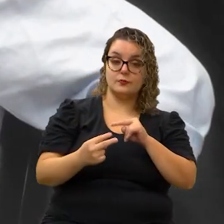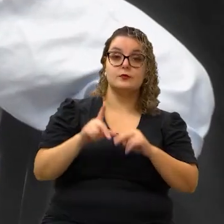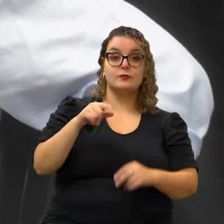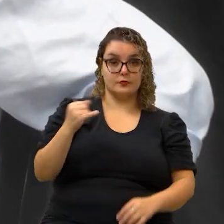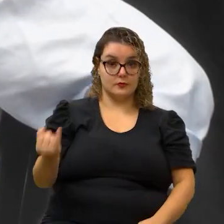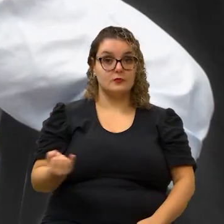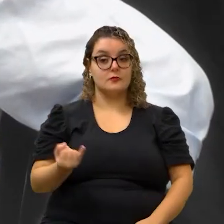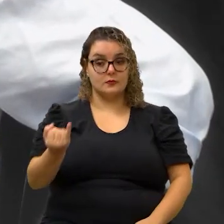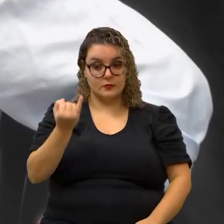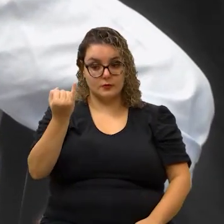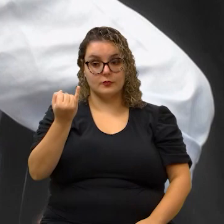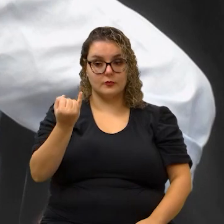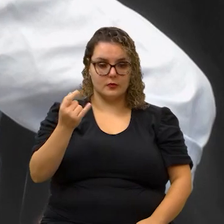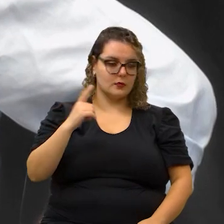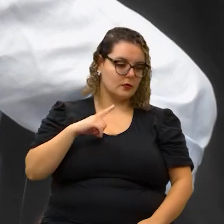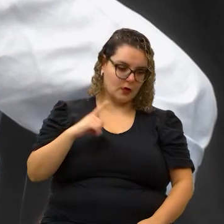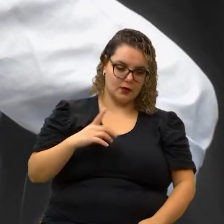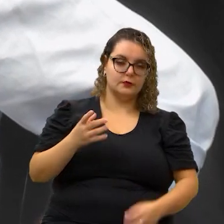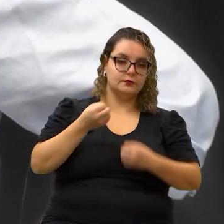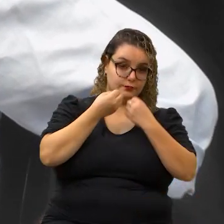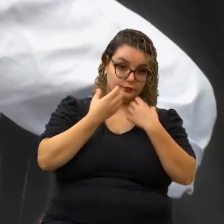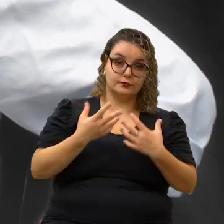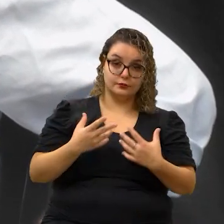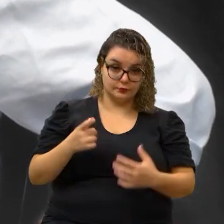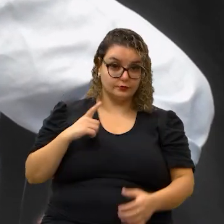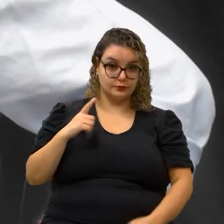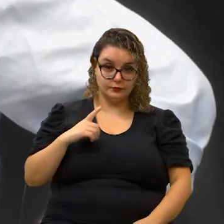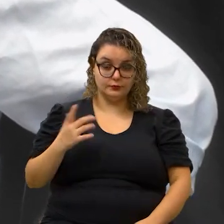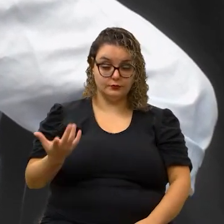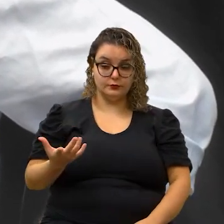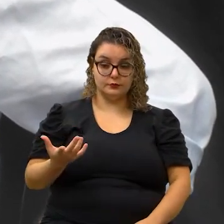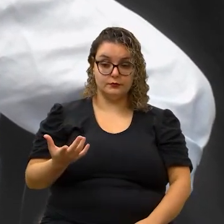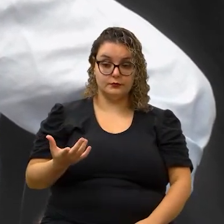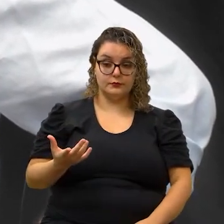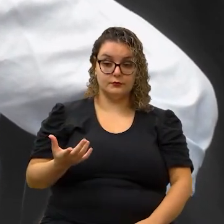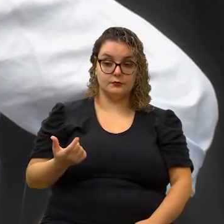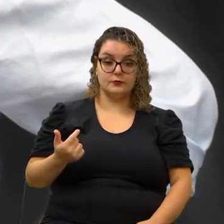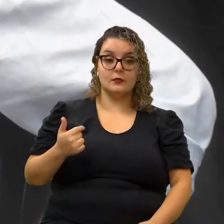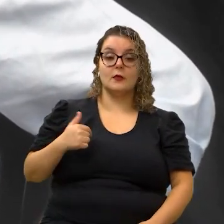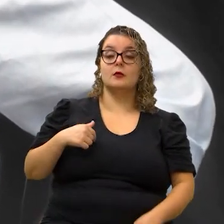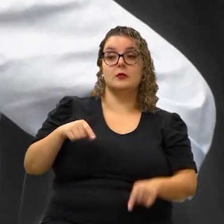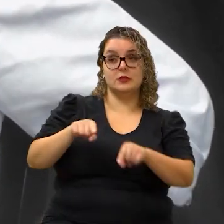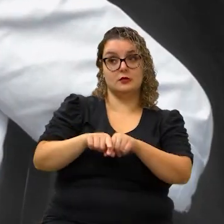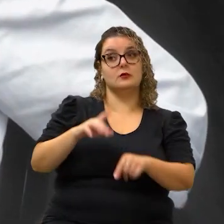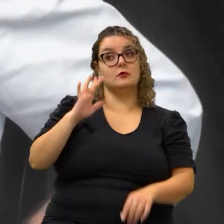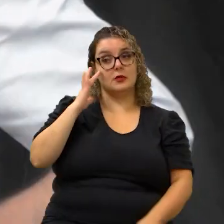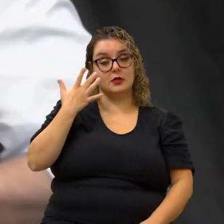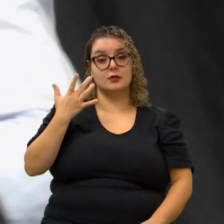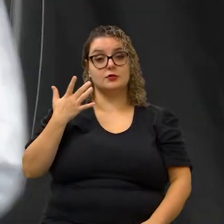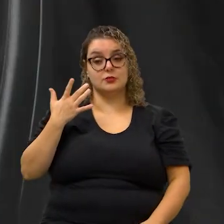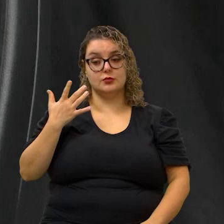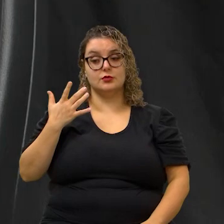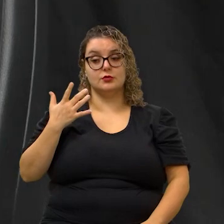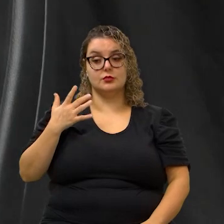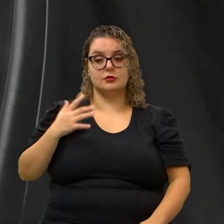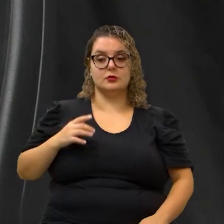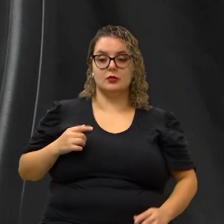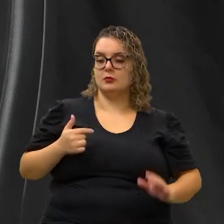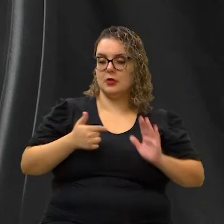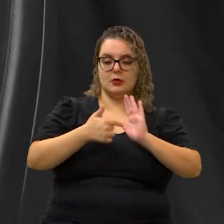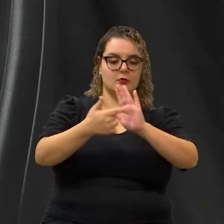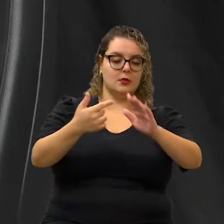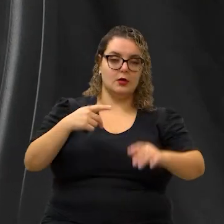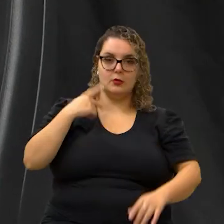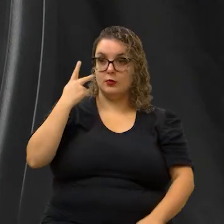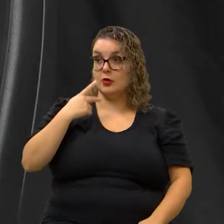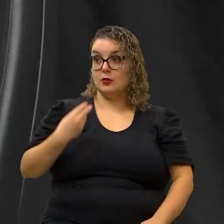a questão virtual é muito importante, ela existe e é bom que exista, mas eu também acho que as